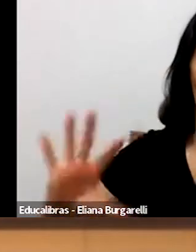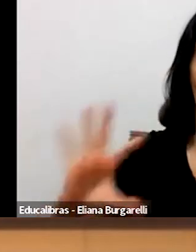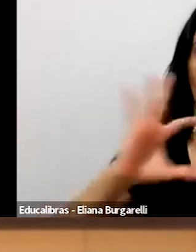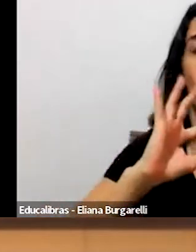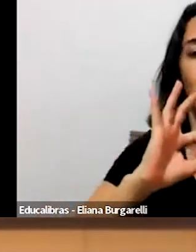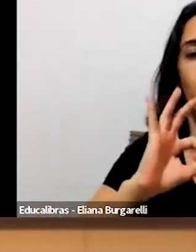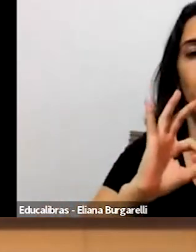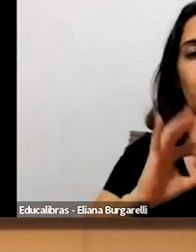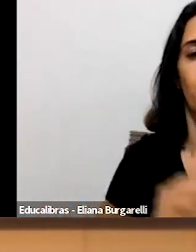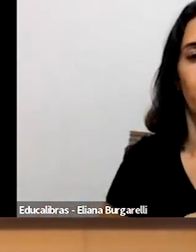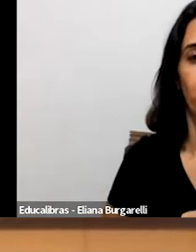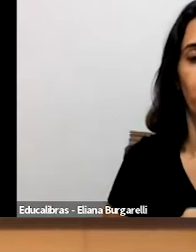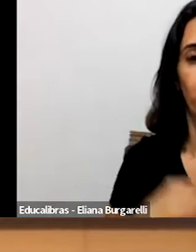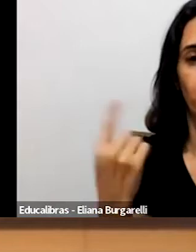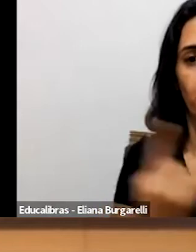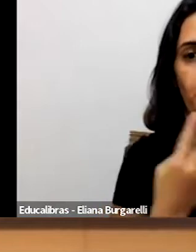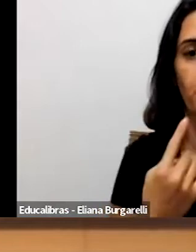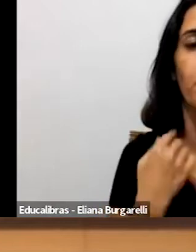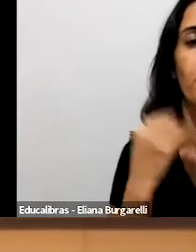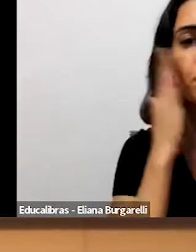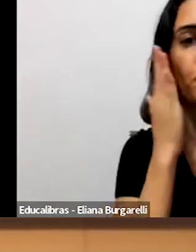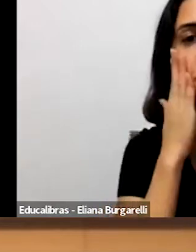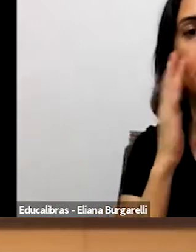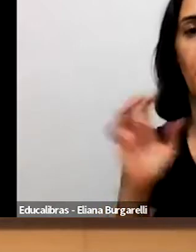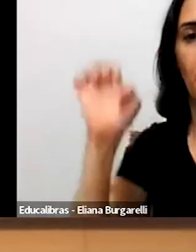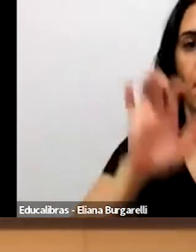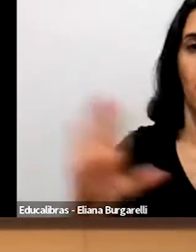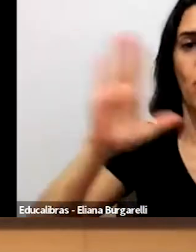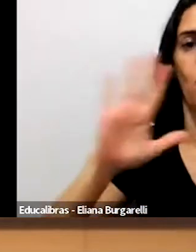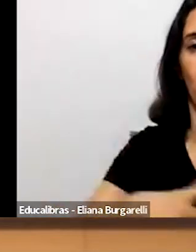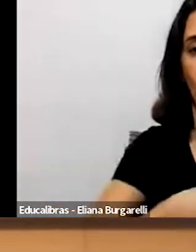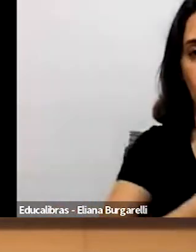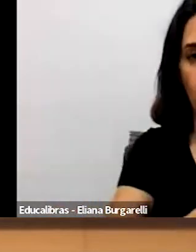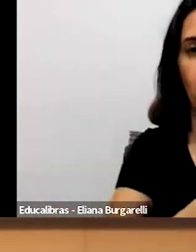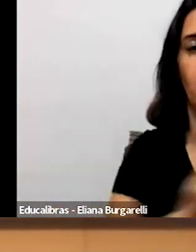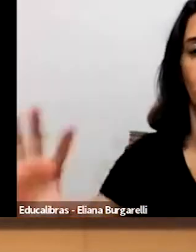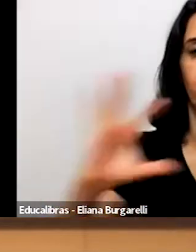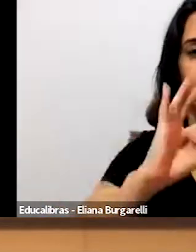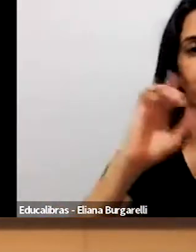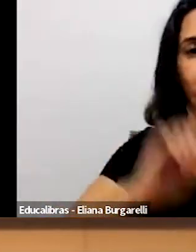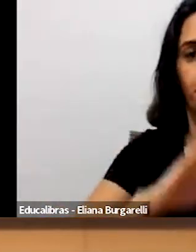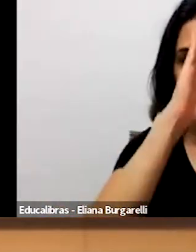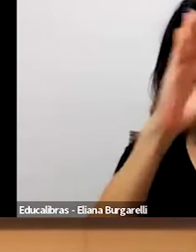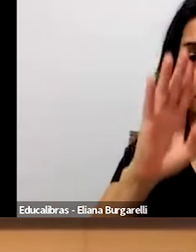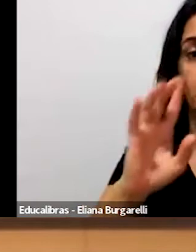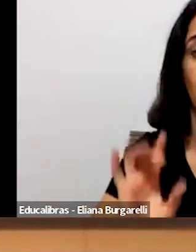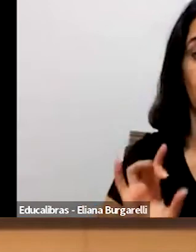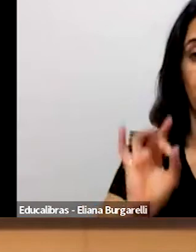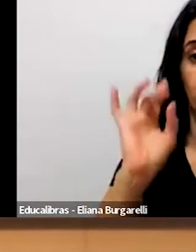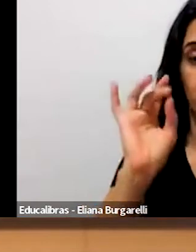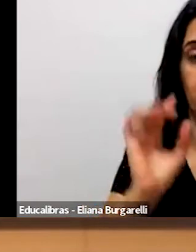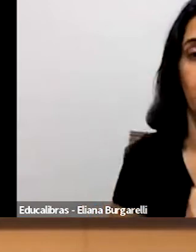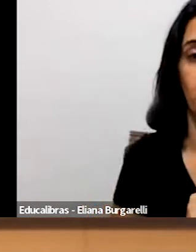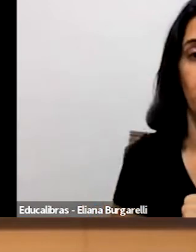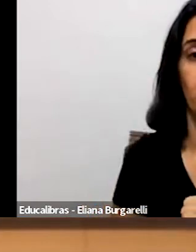America geographical area is a priority, especially at our Poitiers